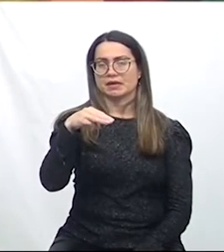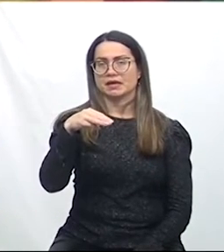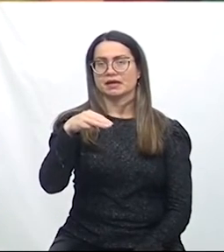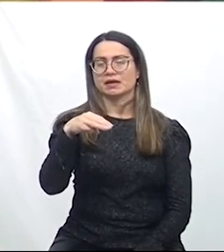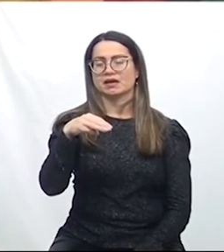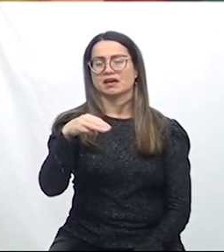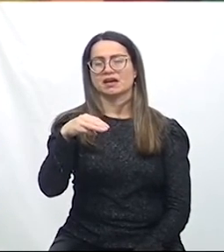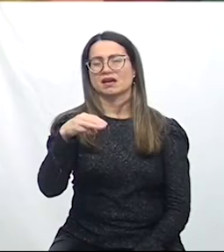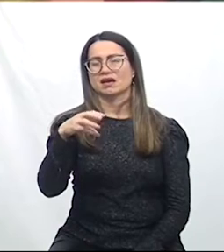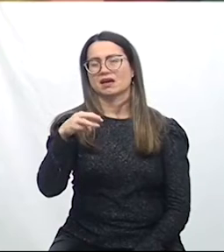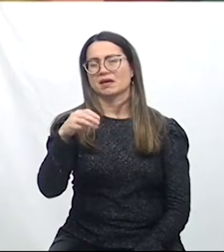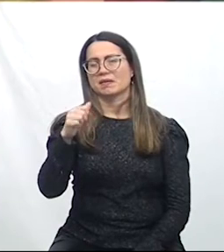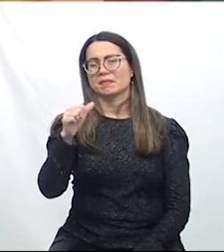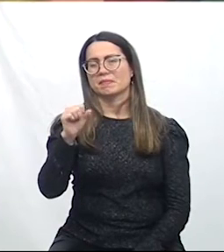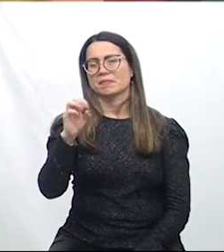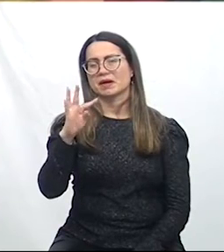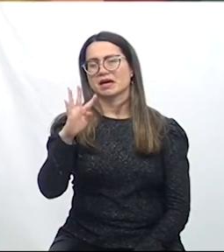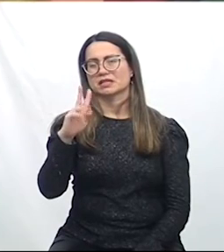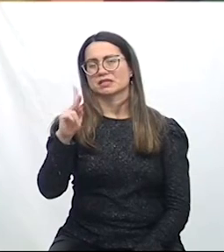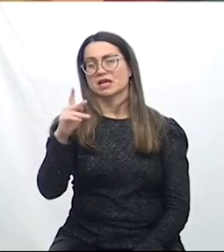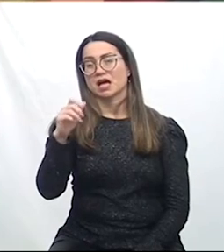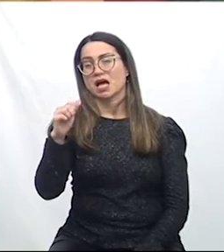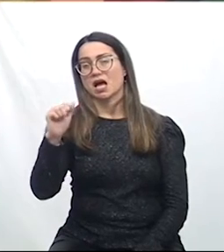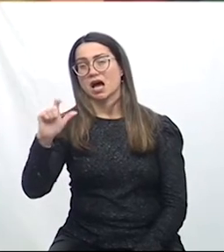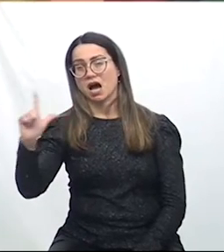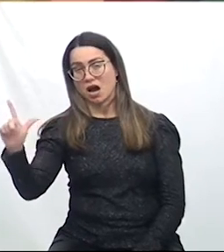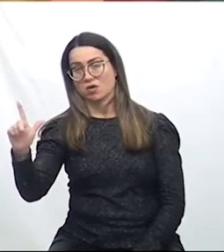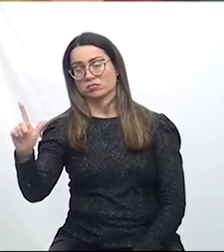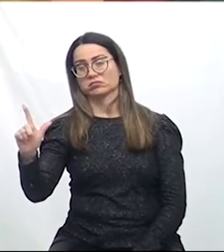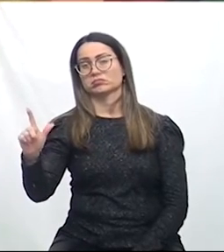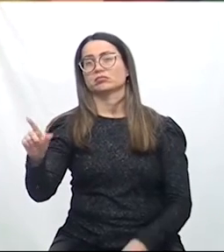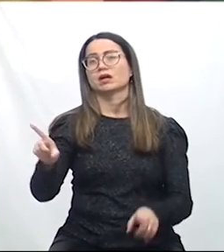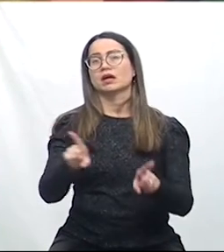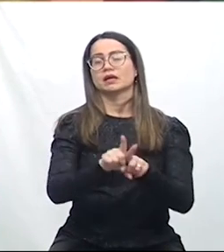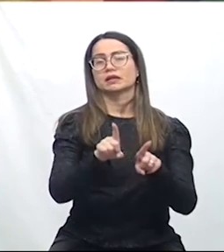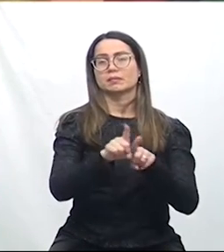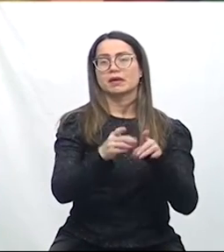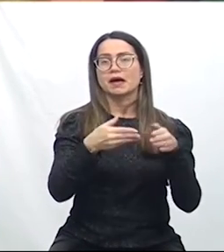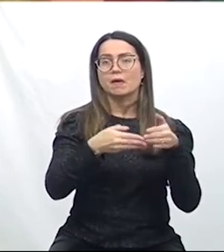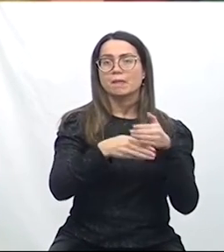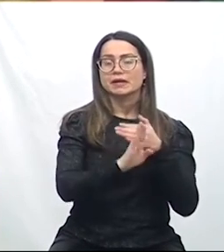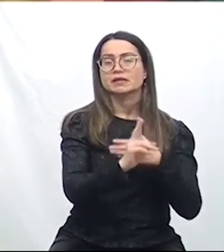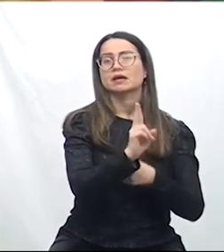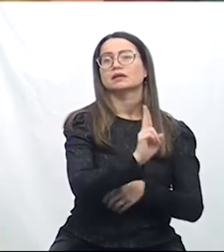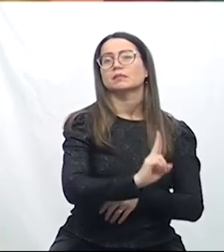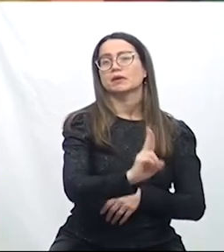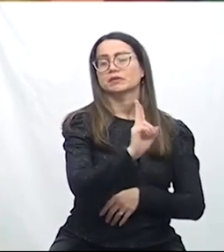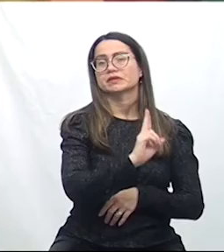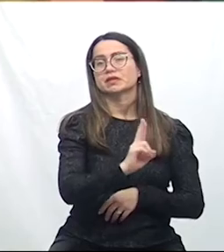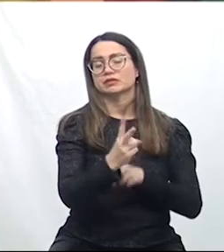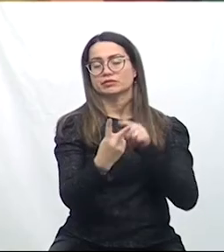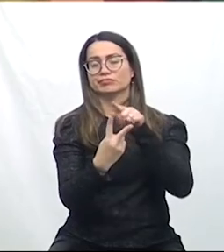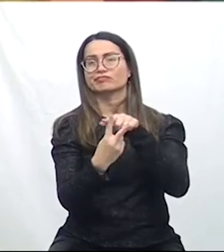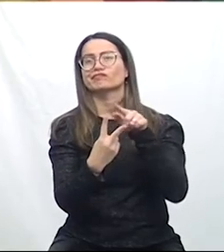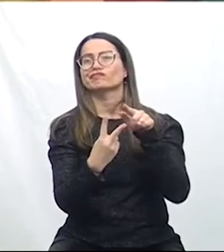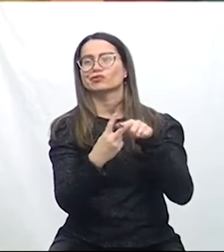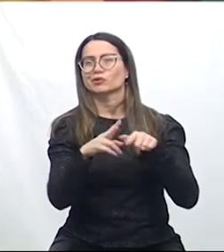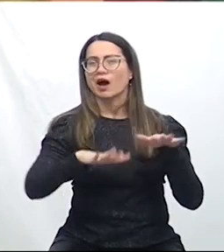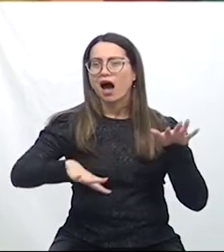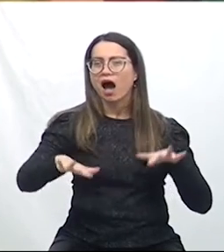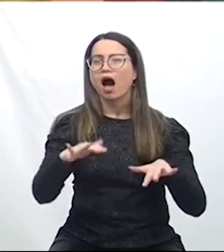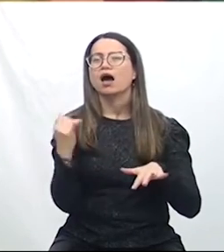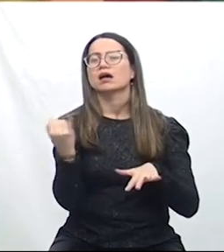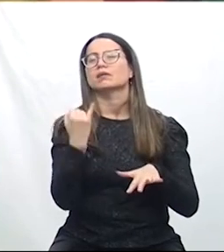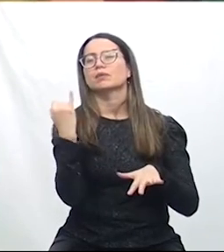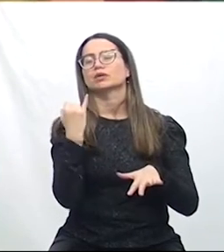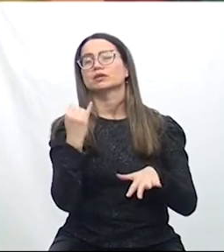bem grande, faz vários eventos ali, e também é uma entrada para a nossa universidade. Então, os alunos que